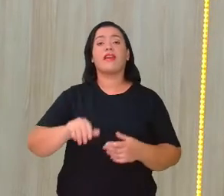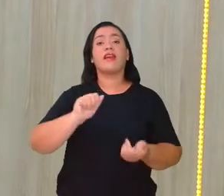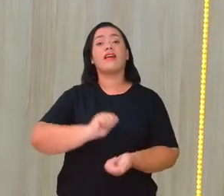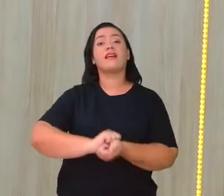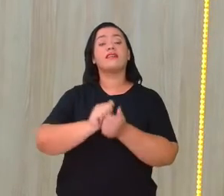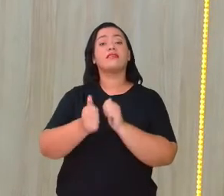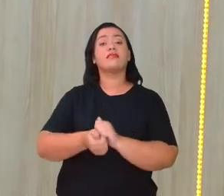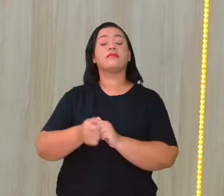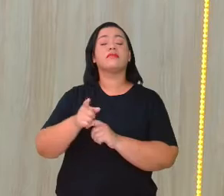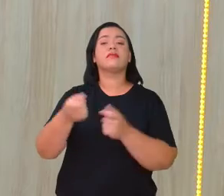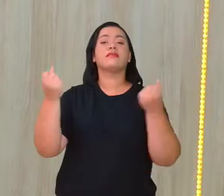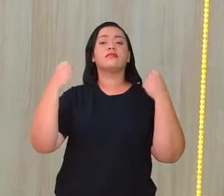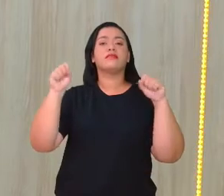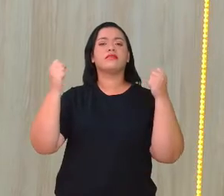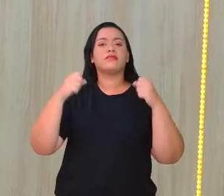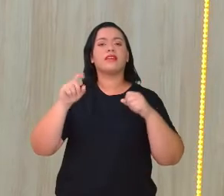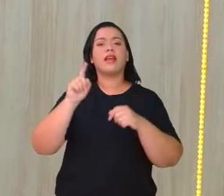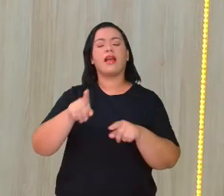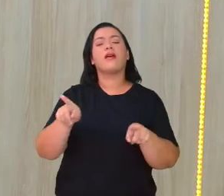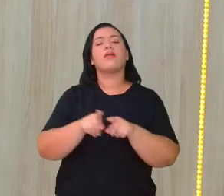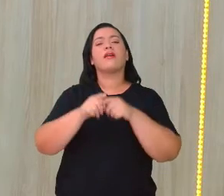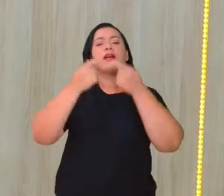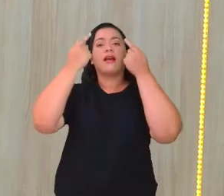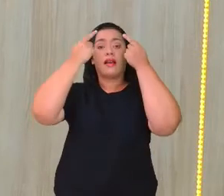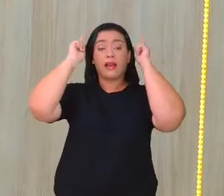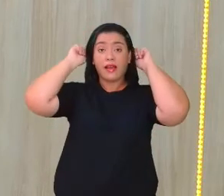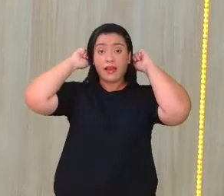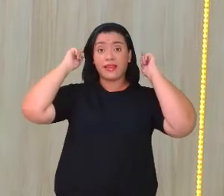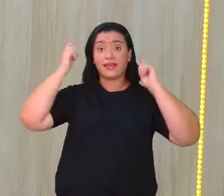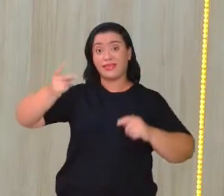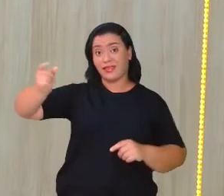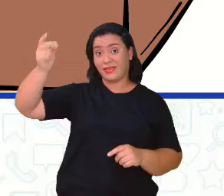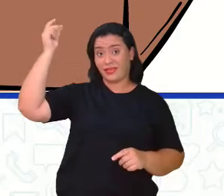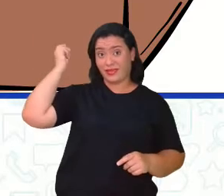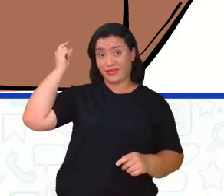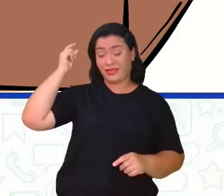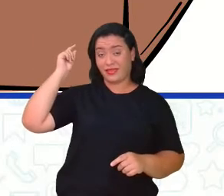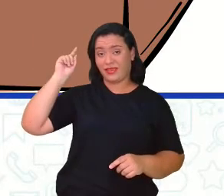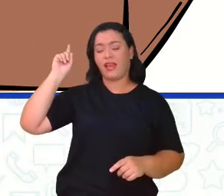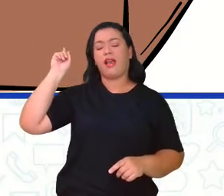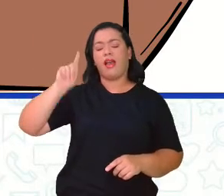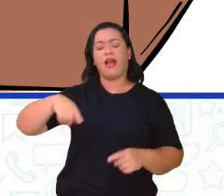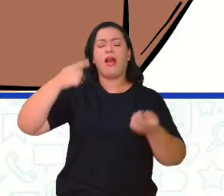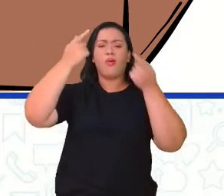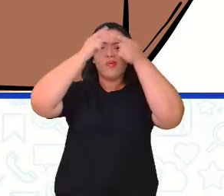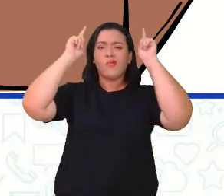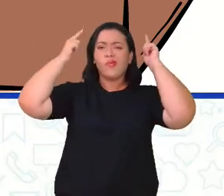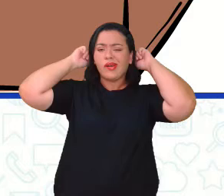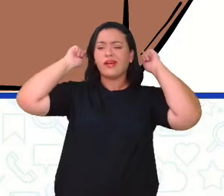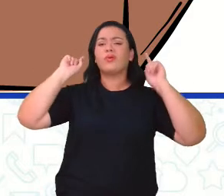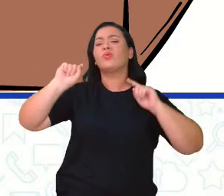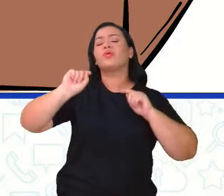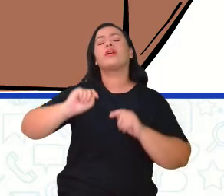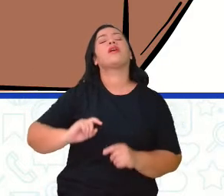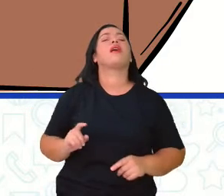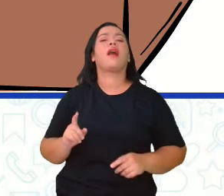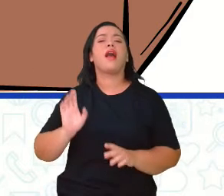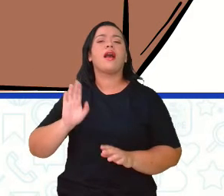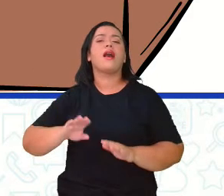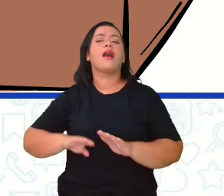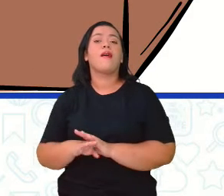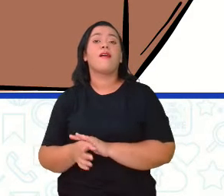ela remonta à Grécia Antiga, né? Que era onde os gregos tinham o hábito de praticar